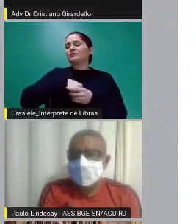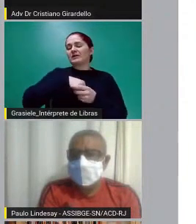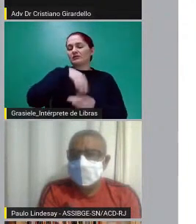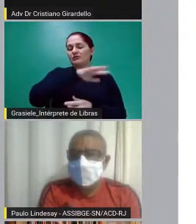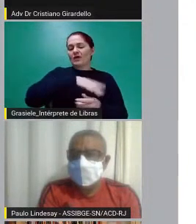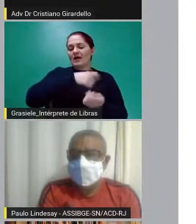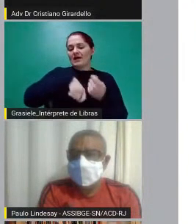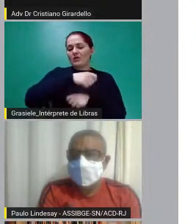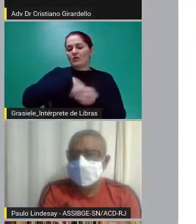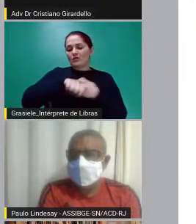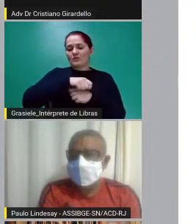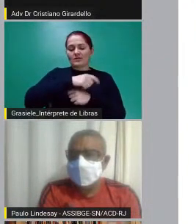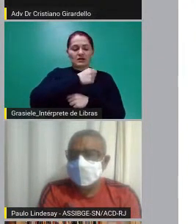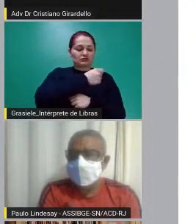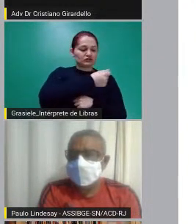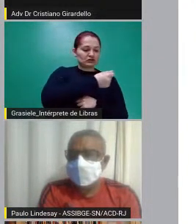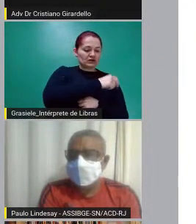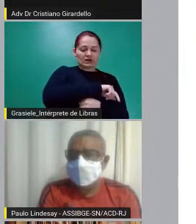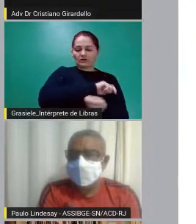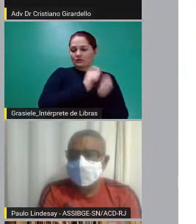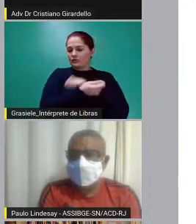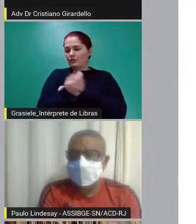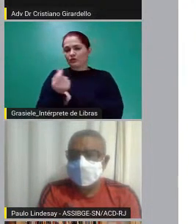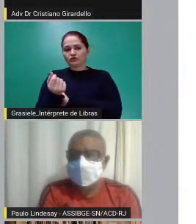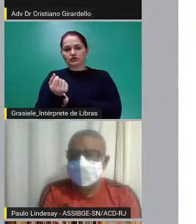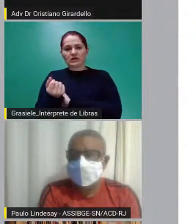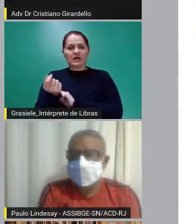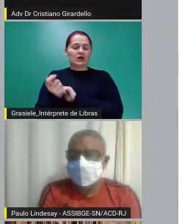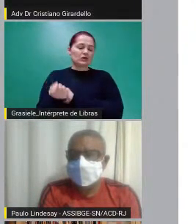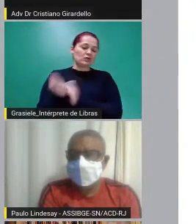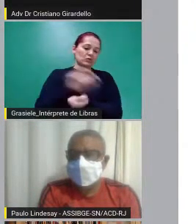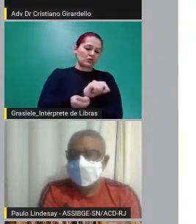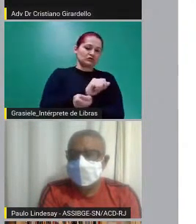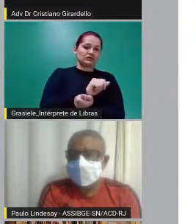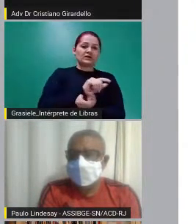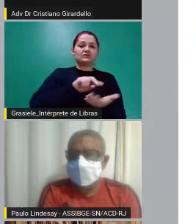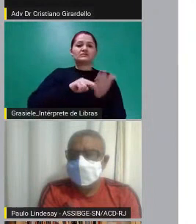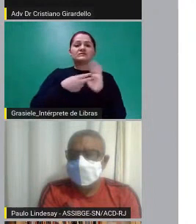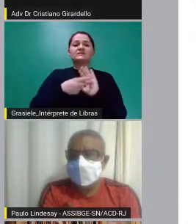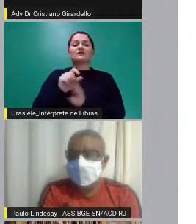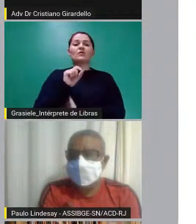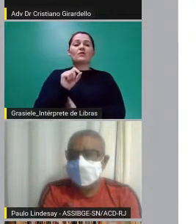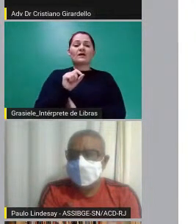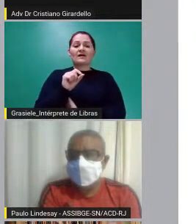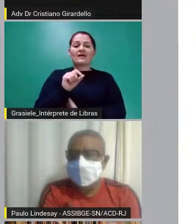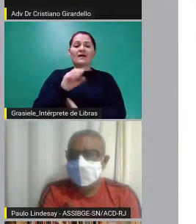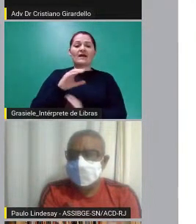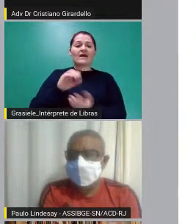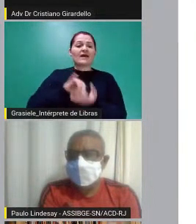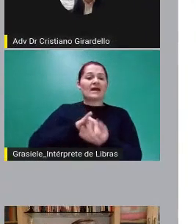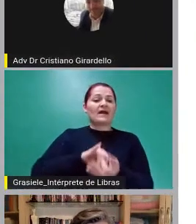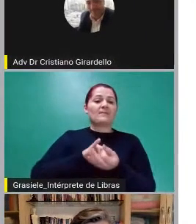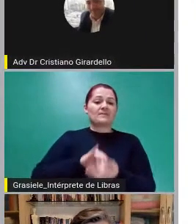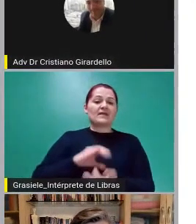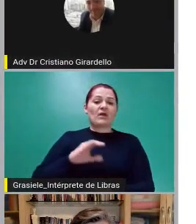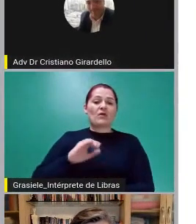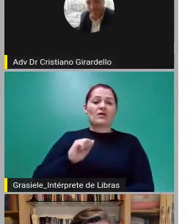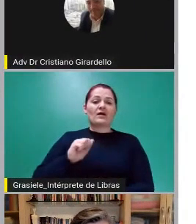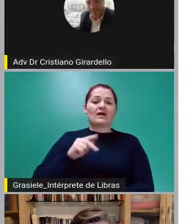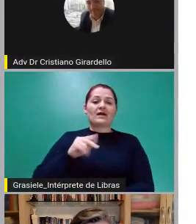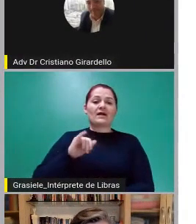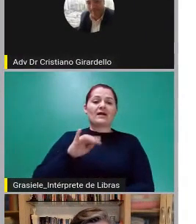função, ele está se transformando em capital inativo. Ou seja, mais do que isso, nós precisamos saber por que esses